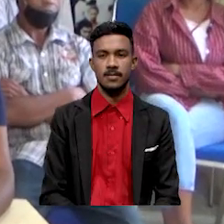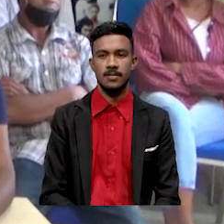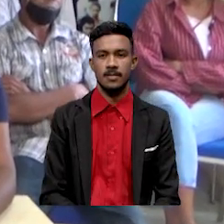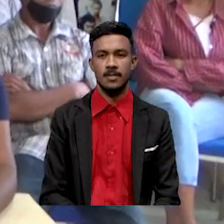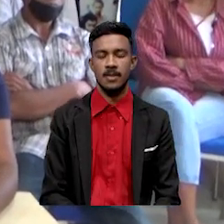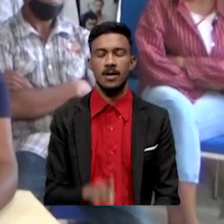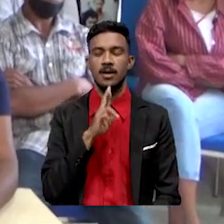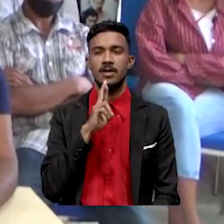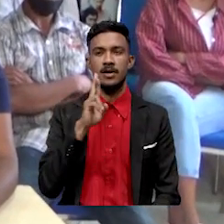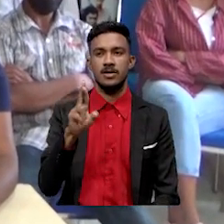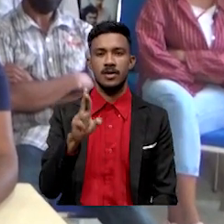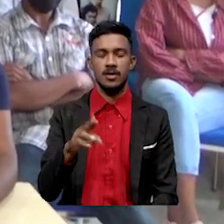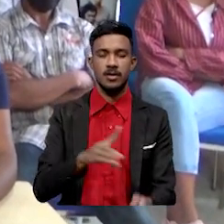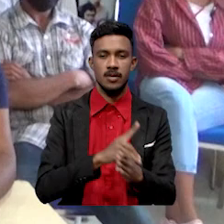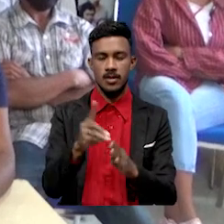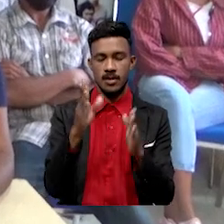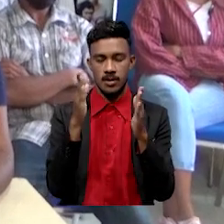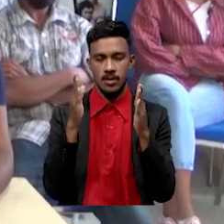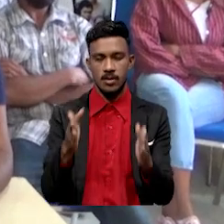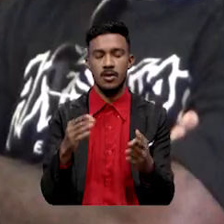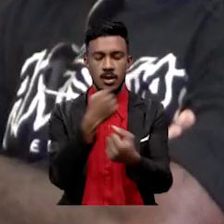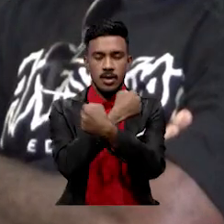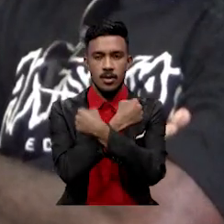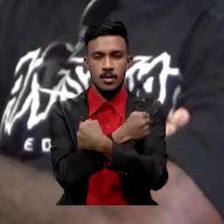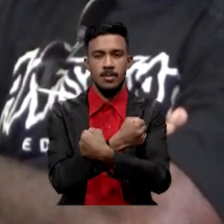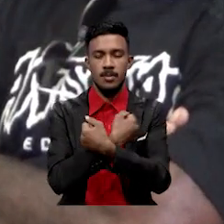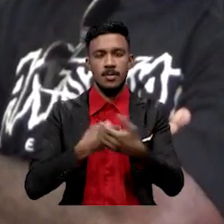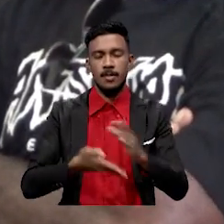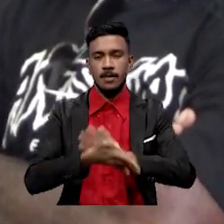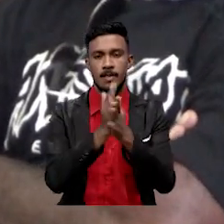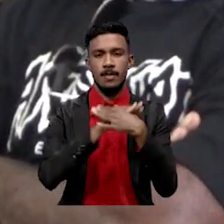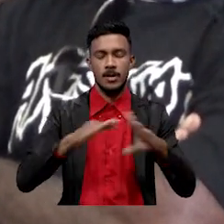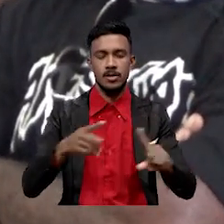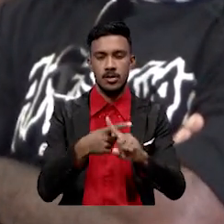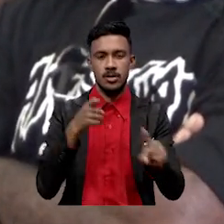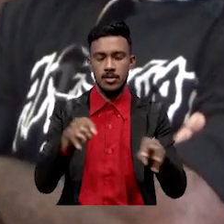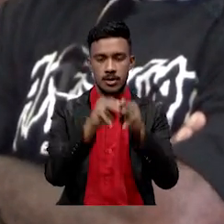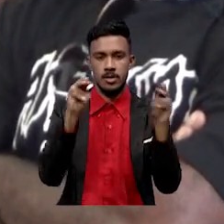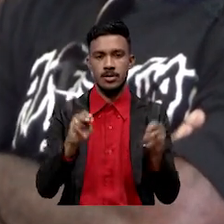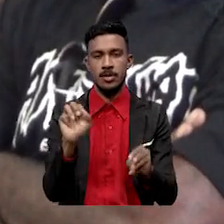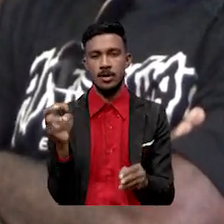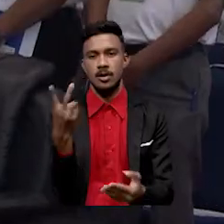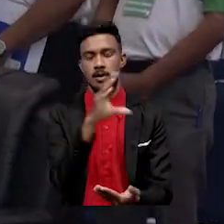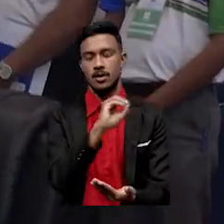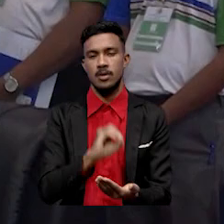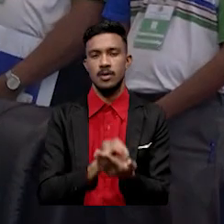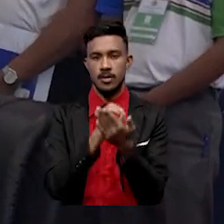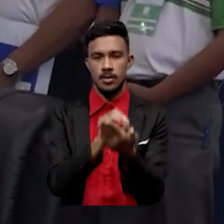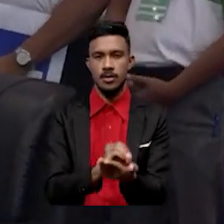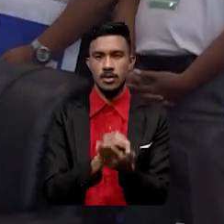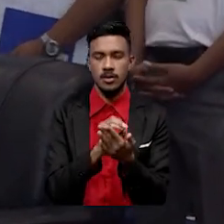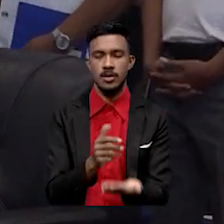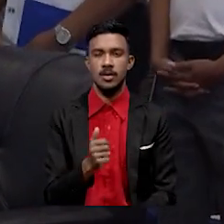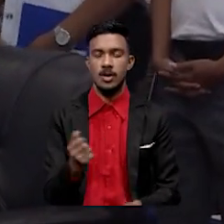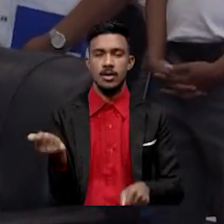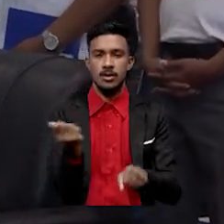Razão coordenador Movimento Adome Paz, Rússi, município São Lourenço, Norewa, apoio candidato presidente da República, período Ringrua